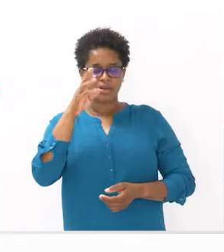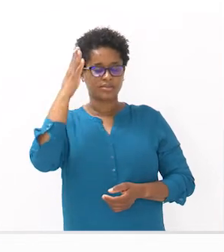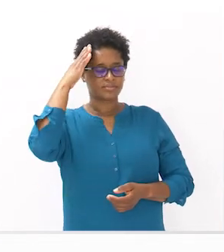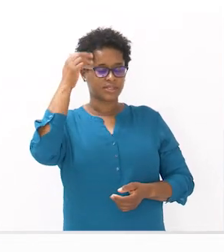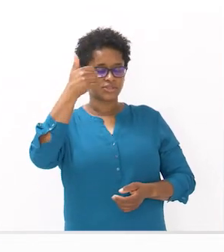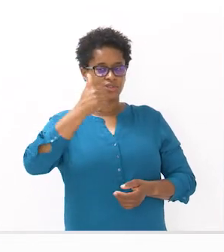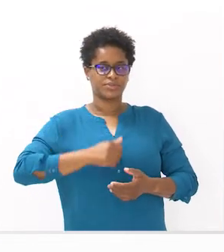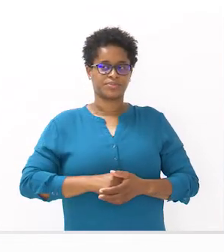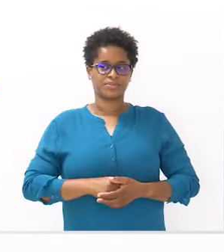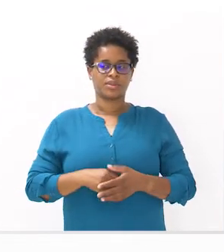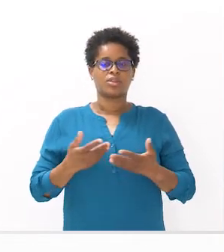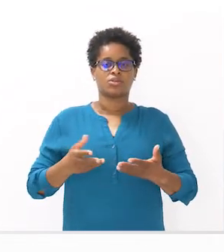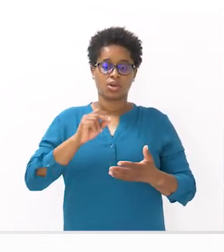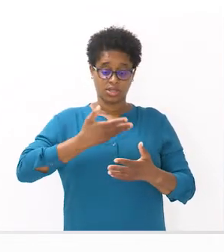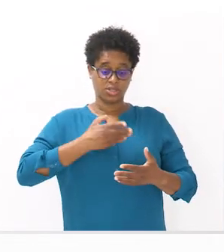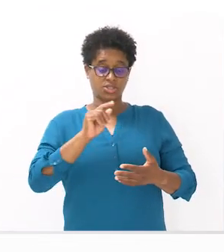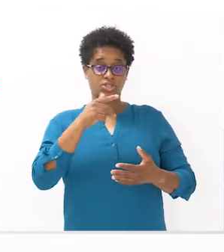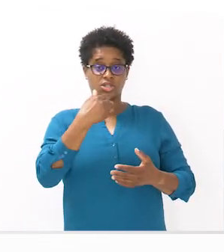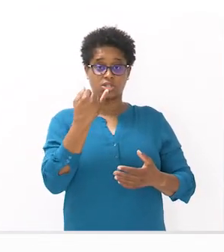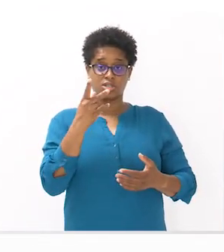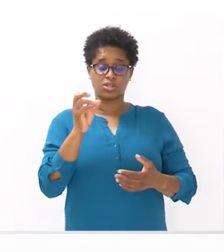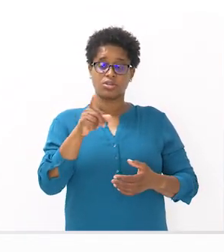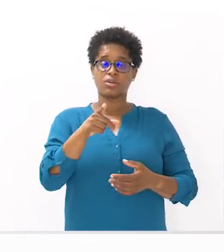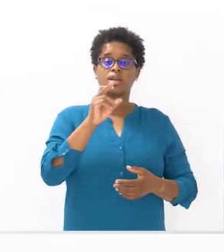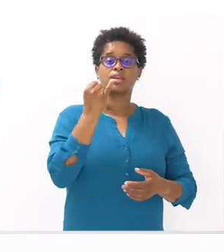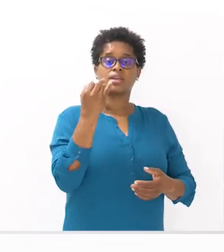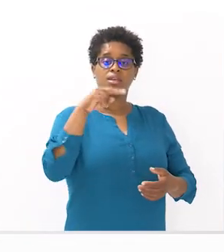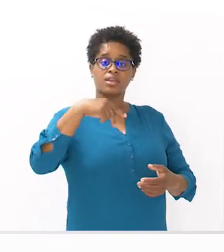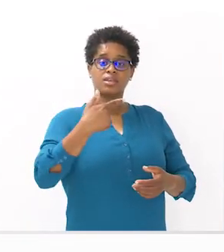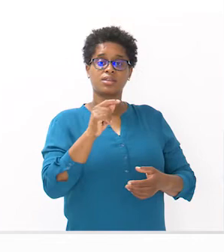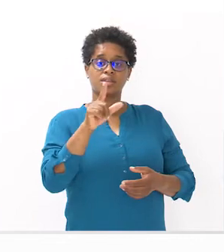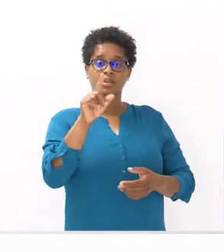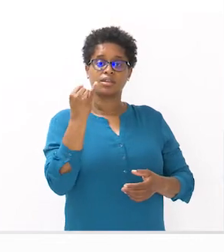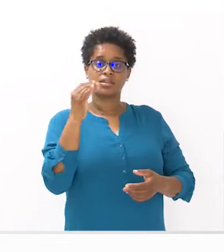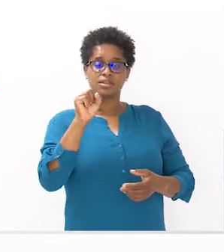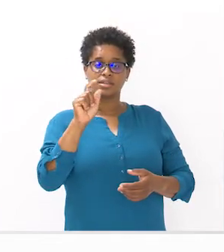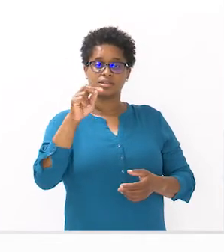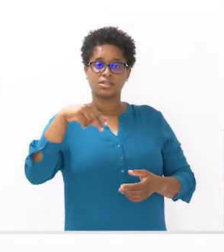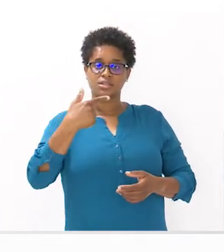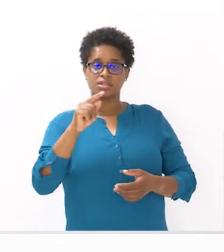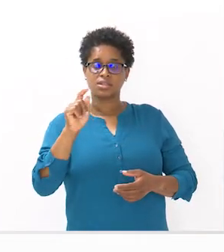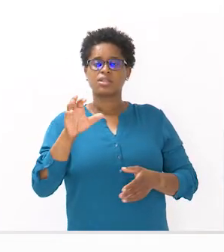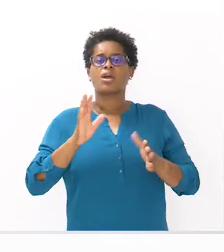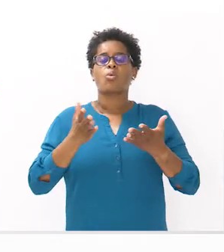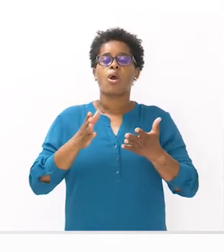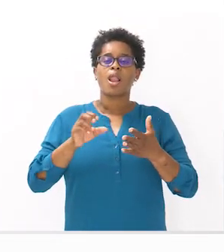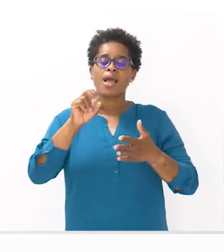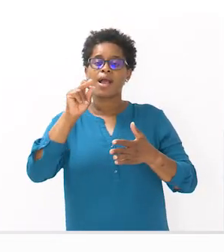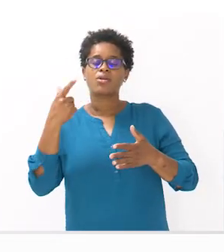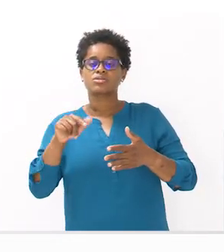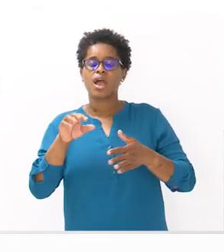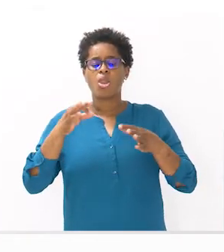inteligente. Portanto, o adjetivo inteligente. Em que grau se encontra? Temos normal